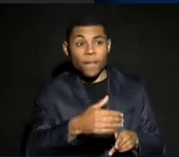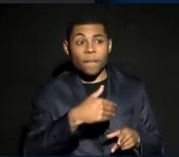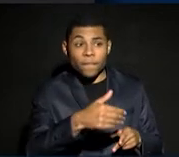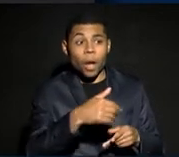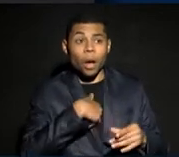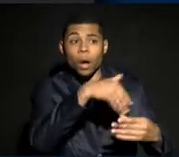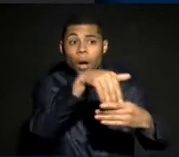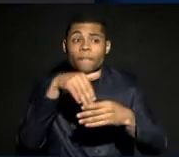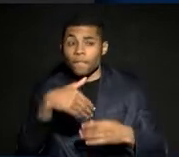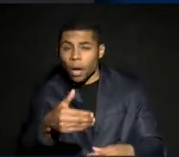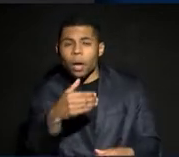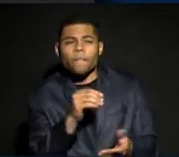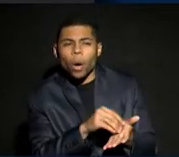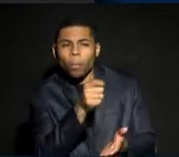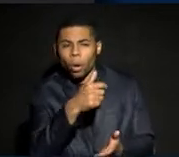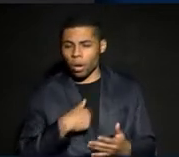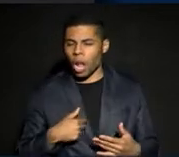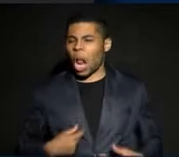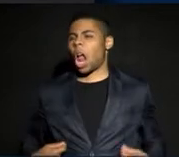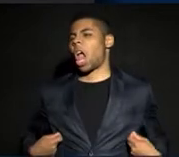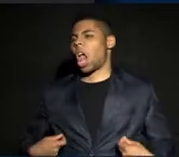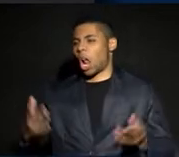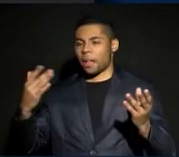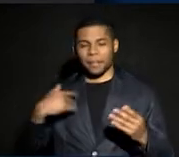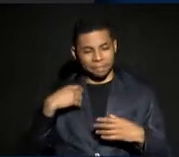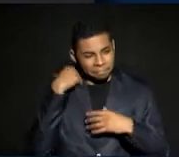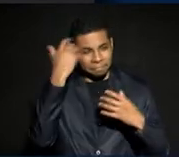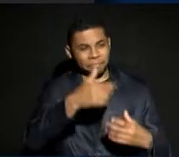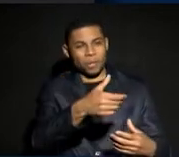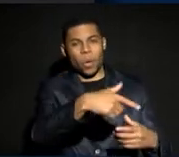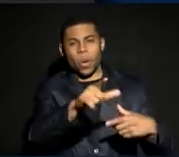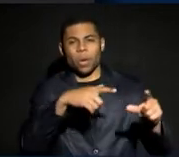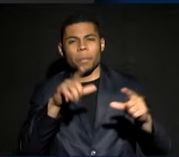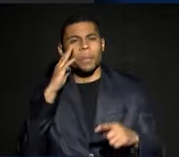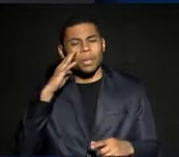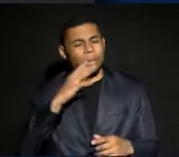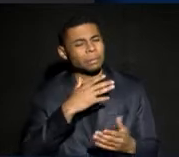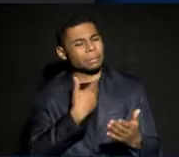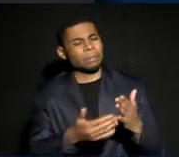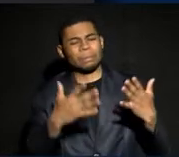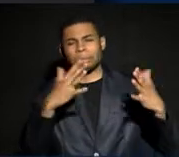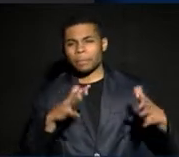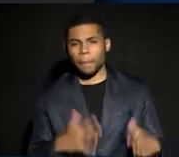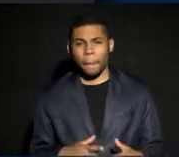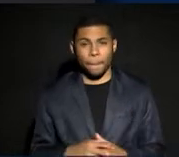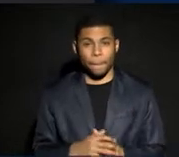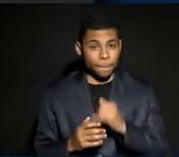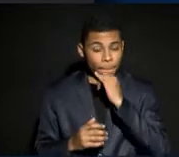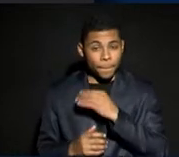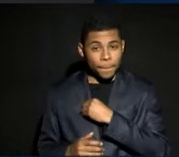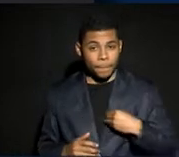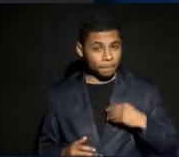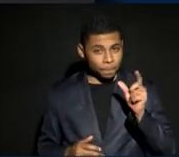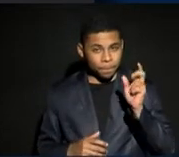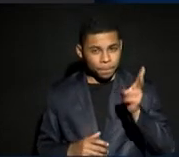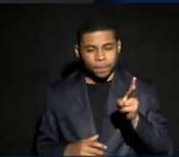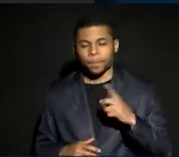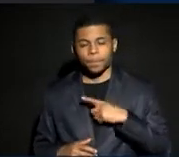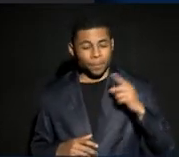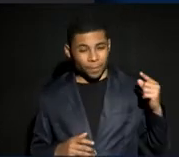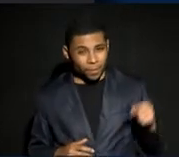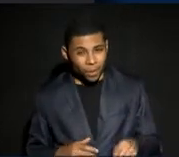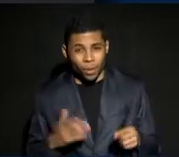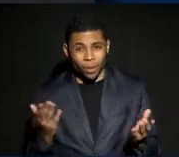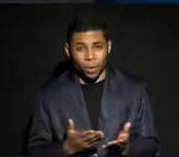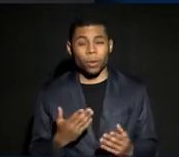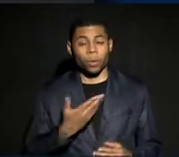prévia do PSDB, com convênios assinados no apagar das luzes do atual governo,